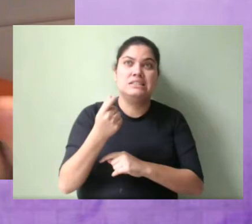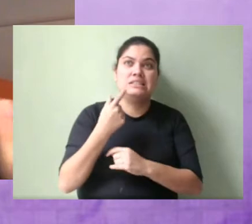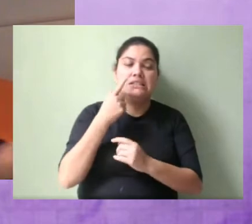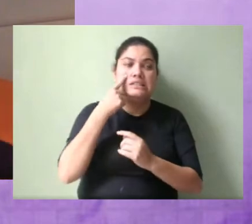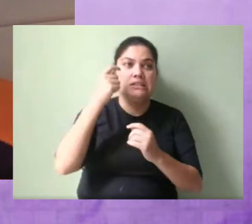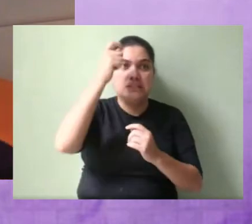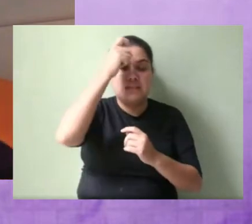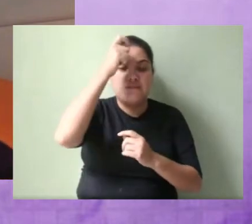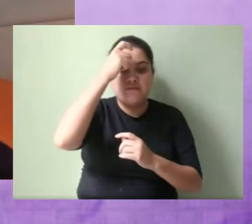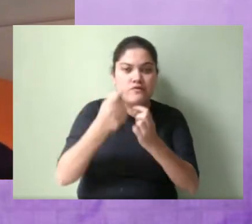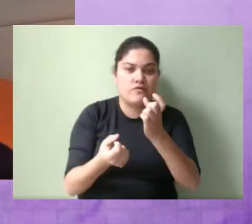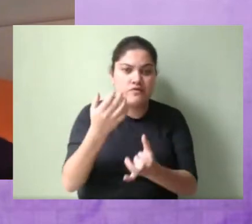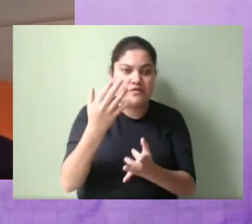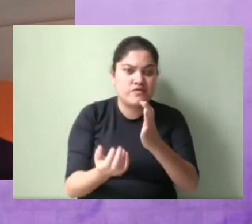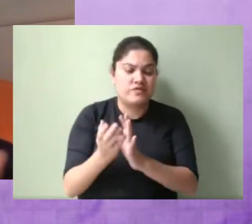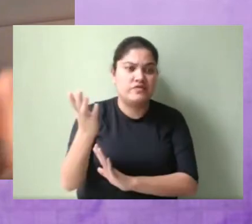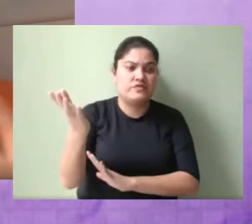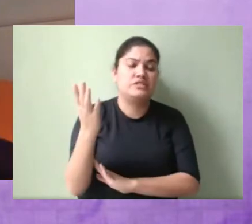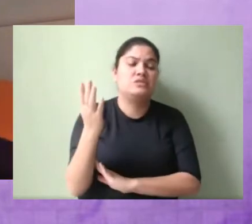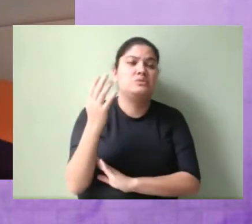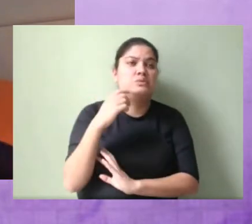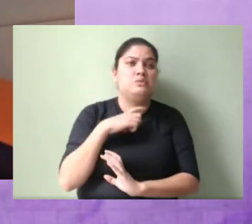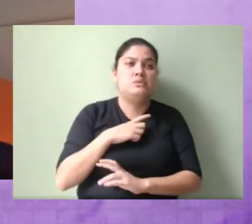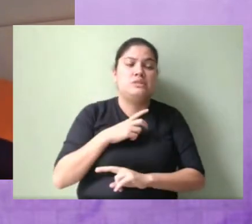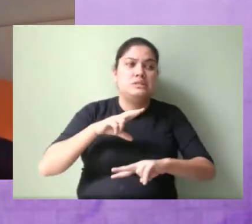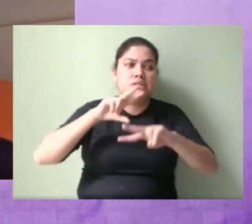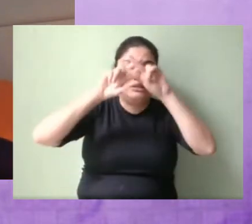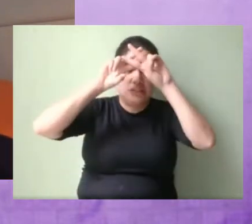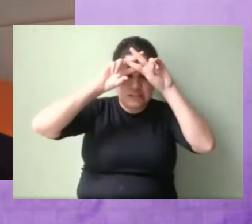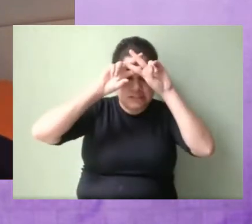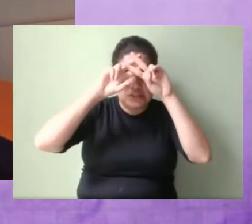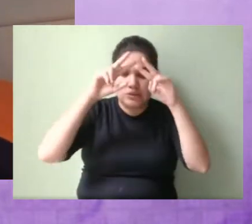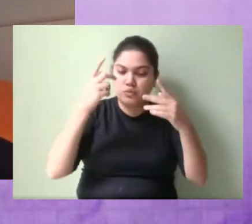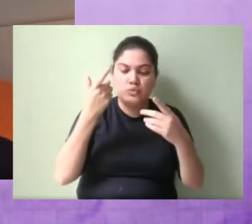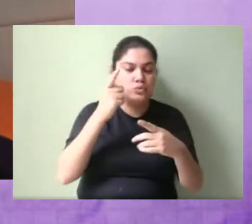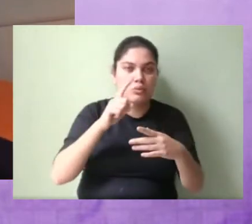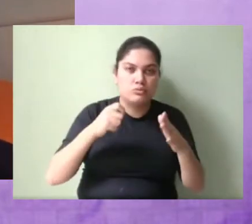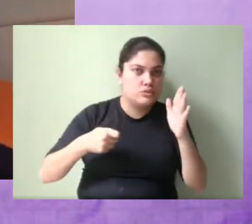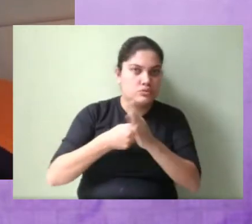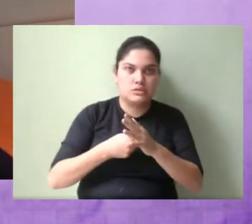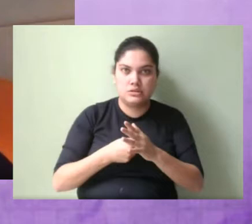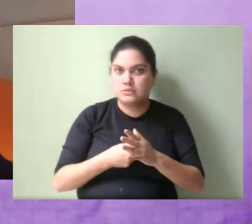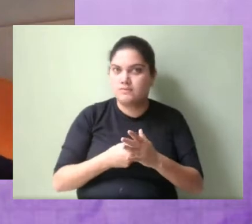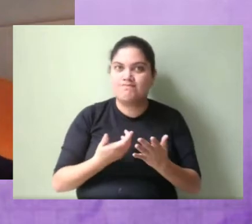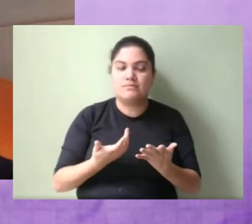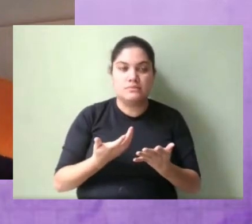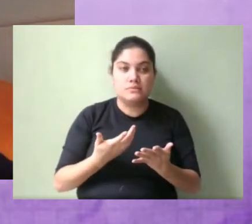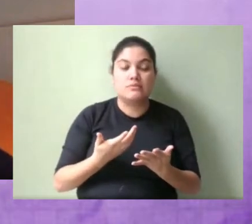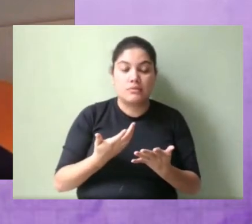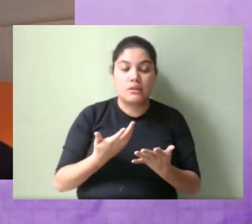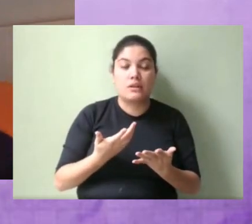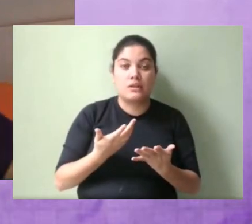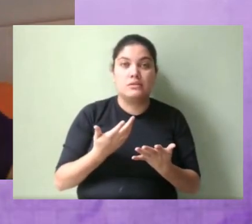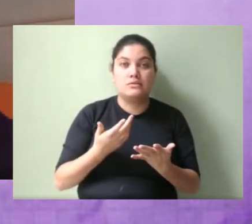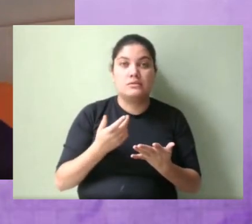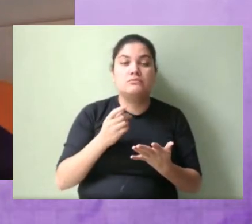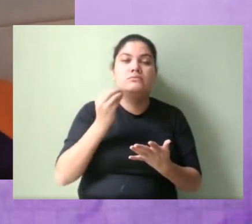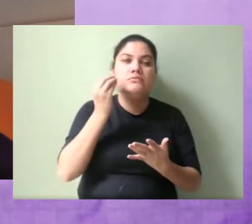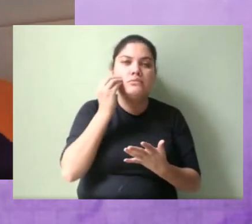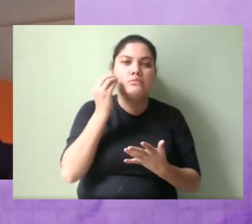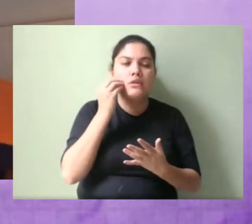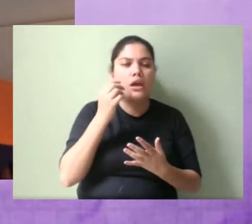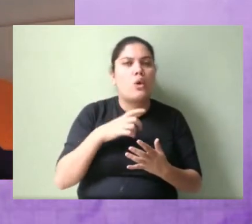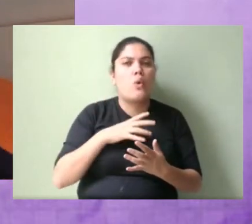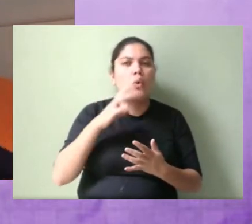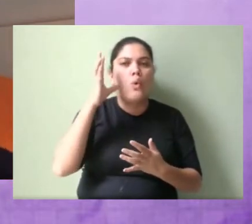abuso, porque Deus está castigando, e aí elas têm medo de sair, porque se elas saem, então o inferno está lá fora, e são prisioneiras